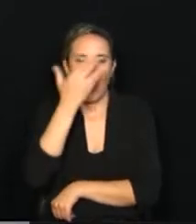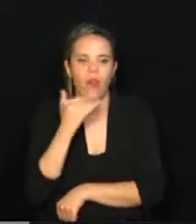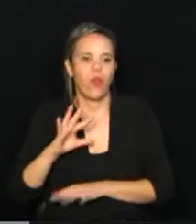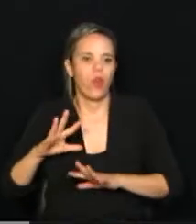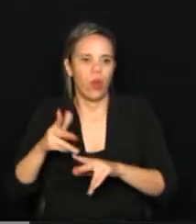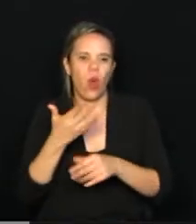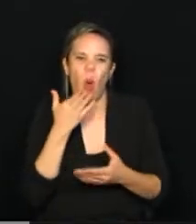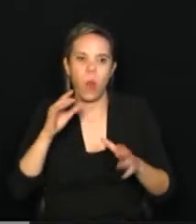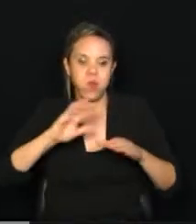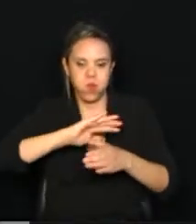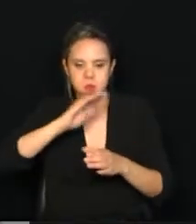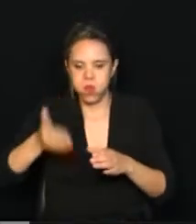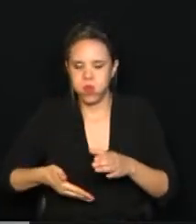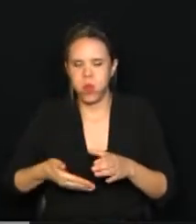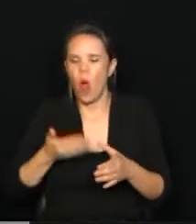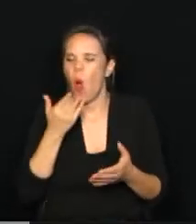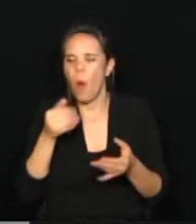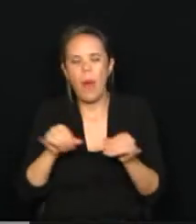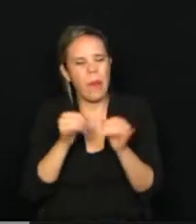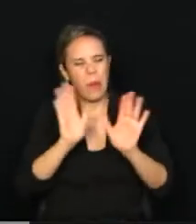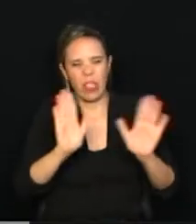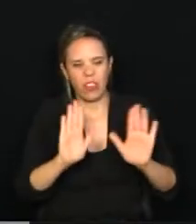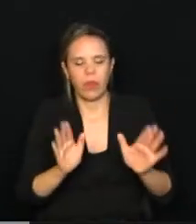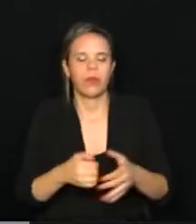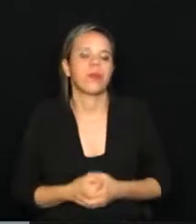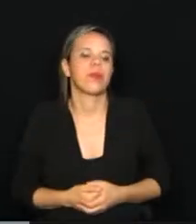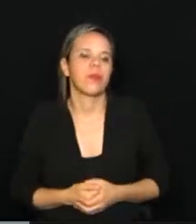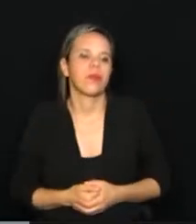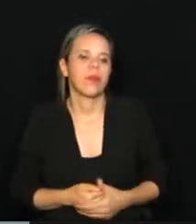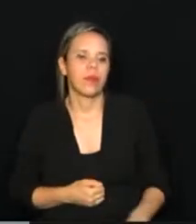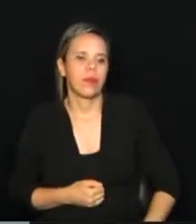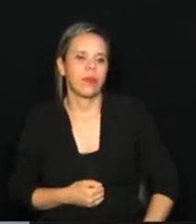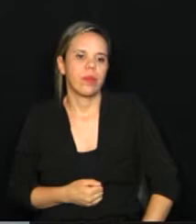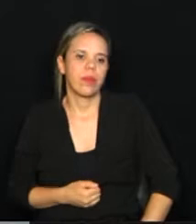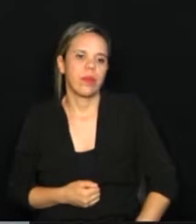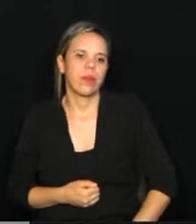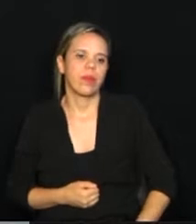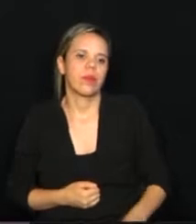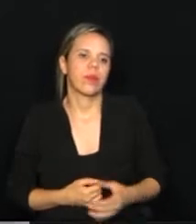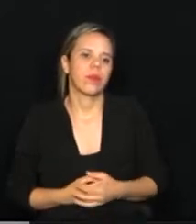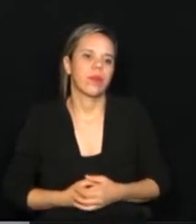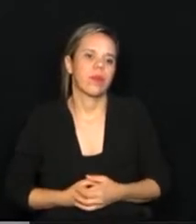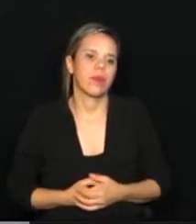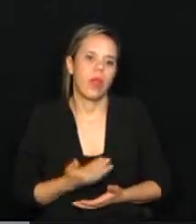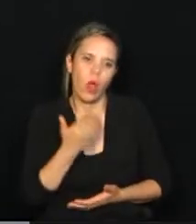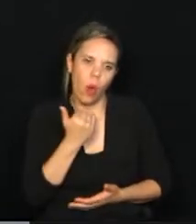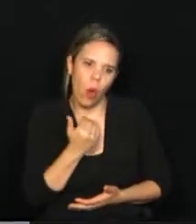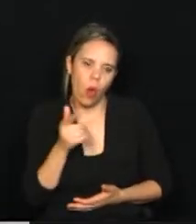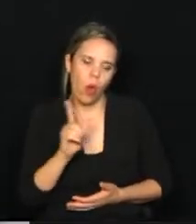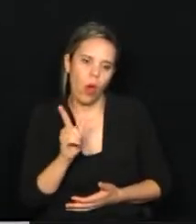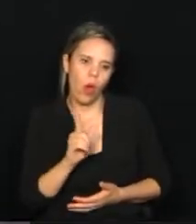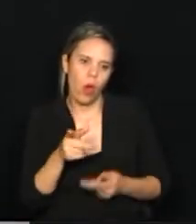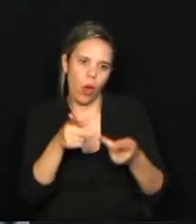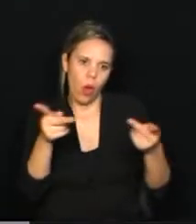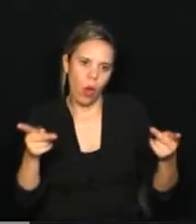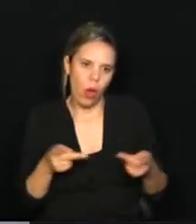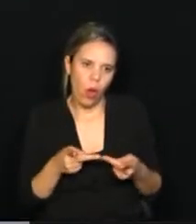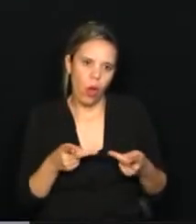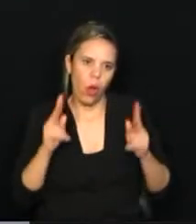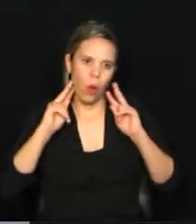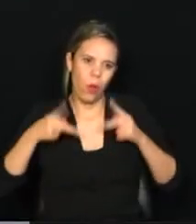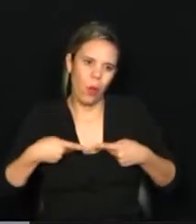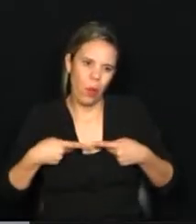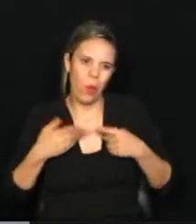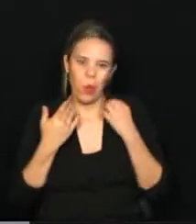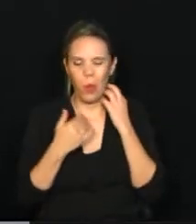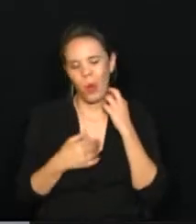muito de comida, eu não gosto de besteira. Tá. Então, é uma coisa que eu como, lógico que eu comer uma pizza, porque a gente é humana, né?